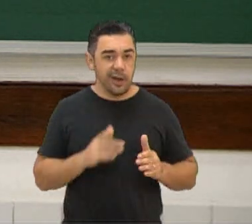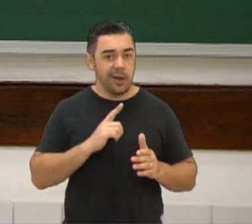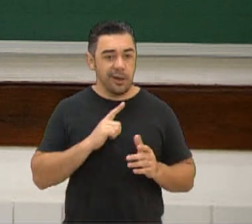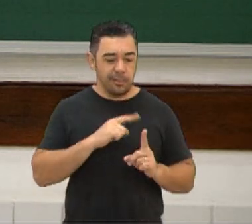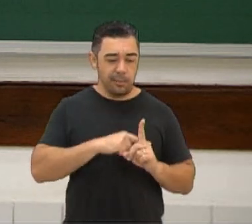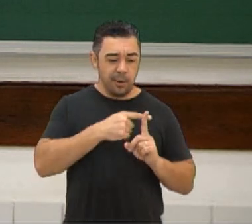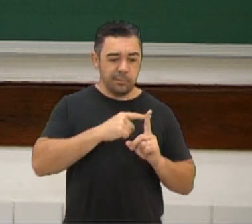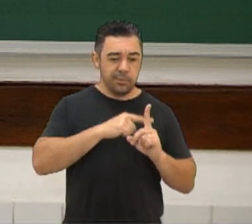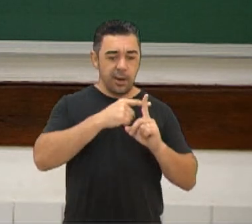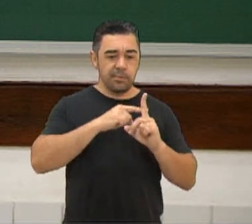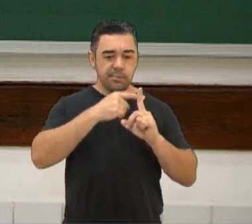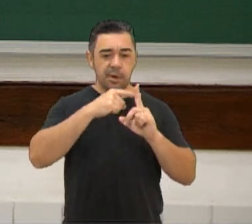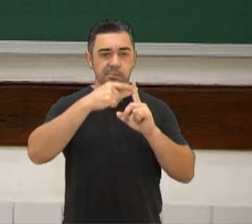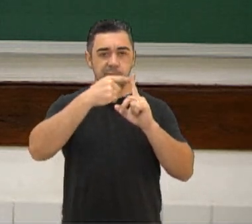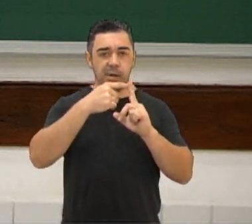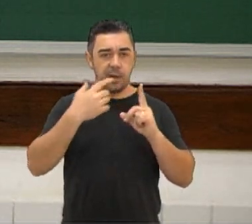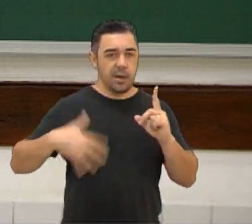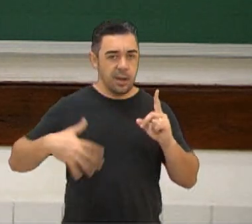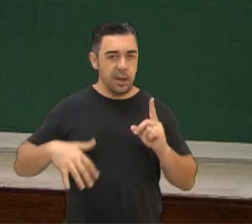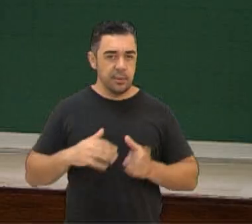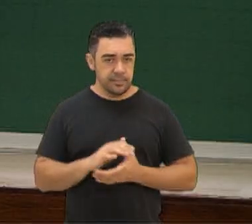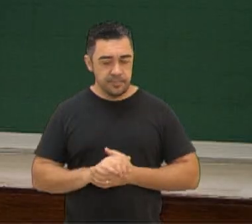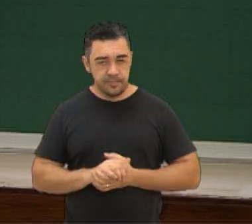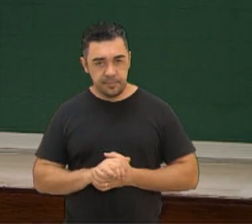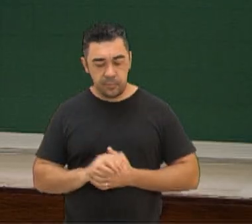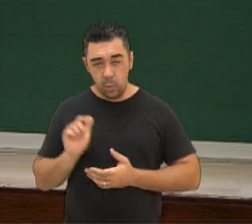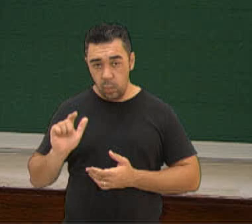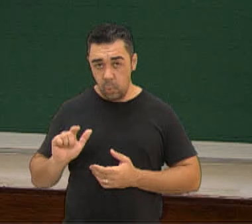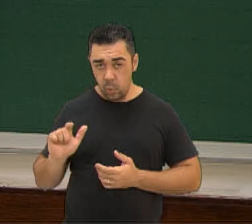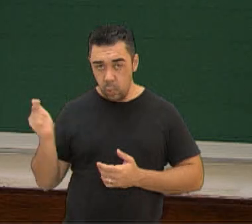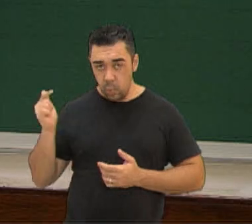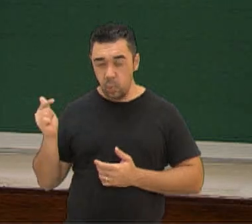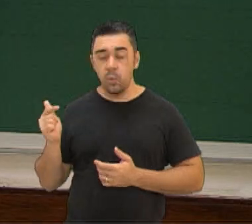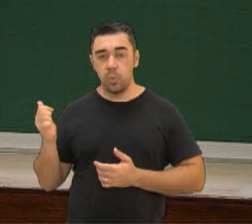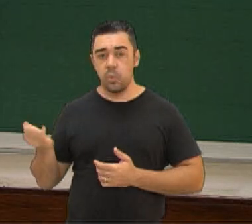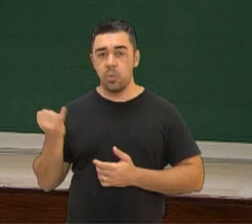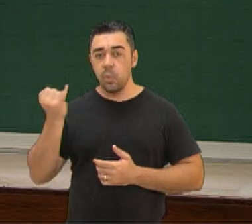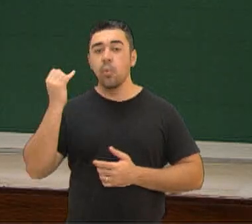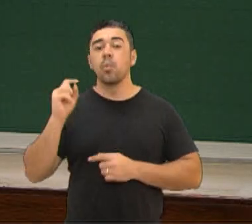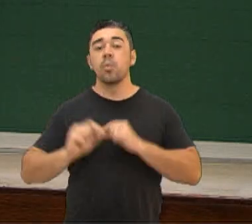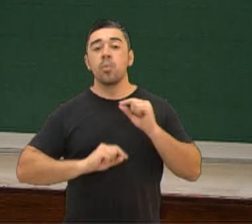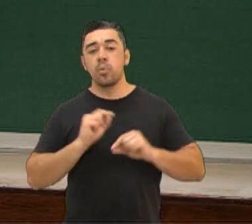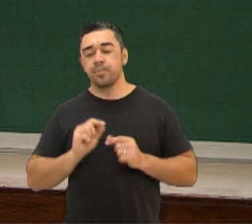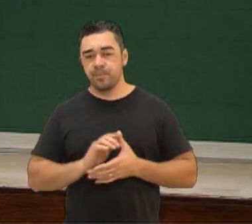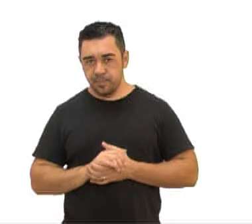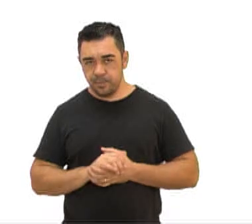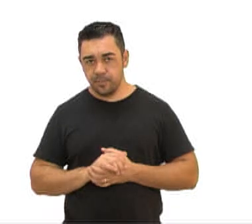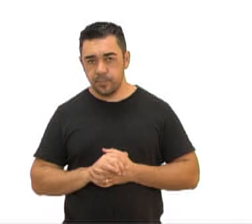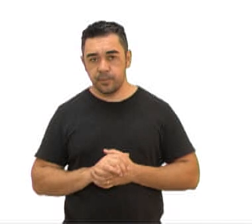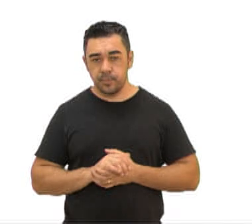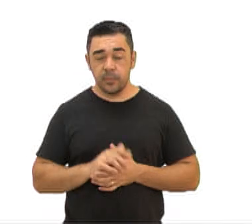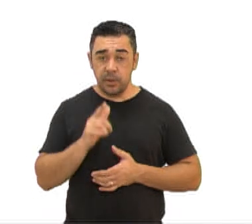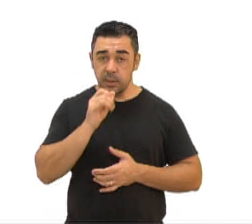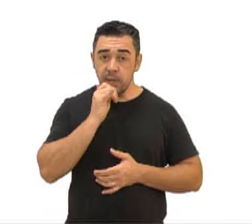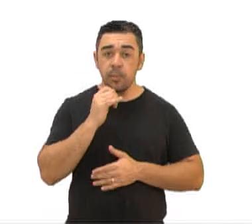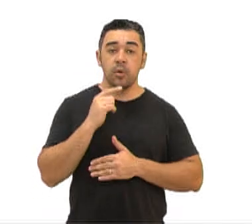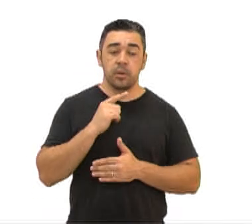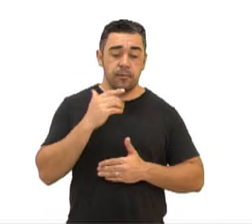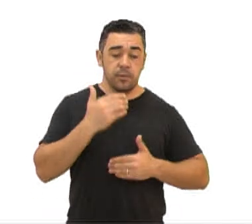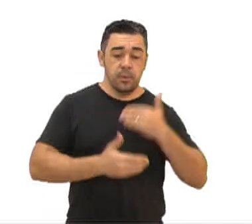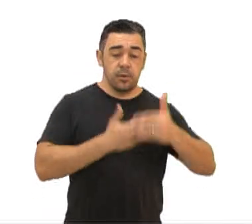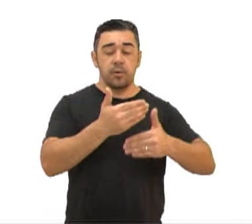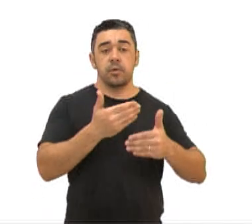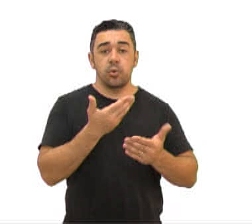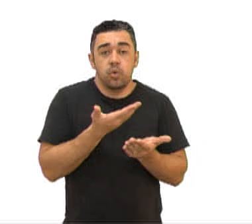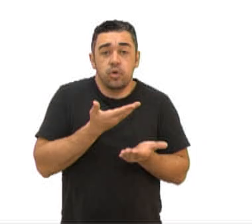alto. Uma outra coisa muito importante é que ocorreu um avanço significativo